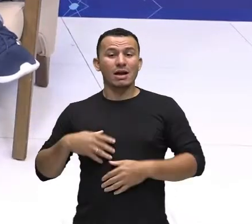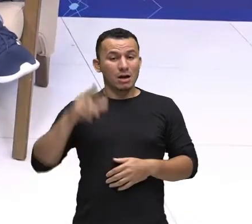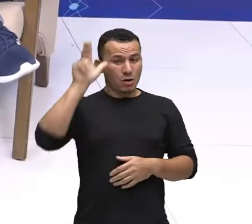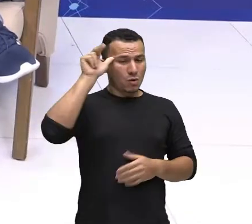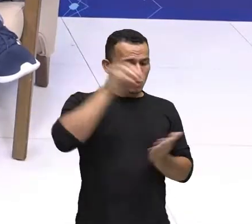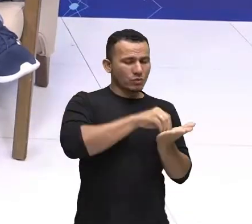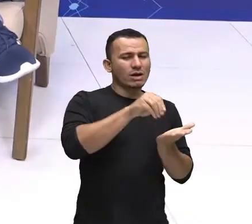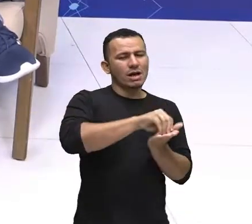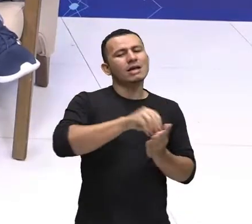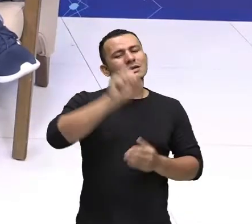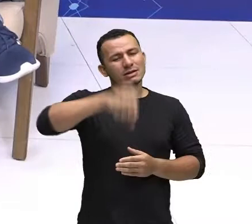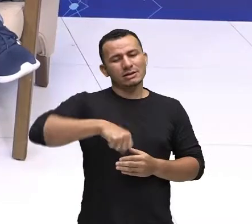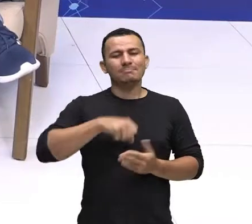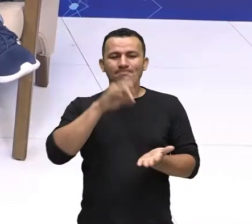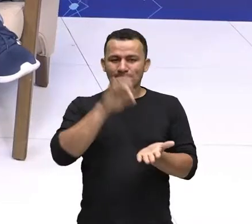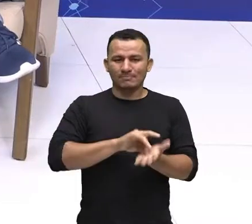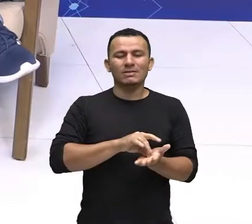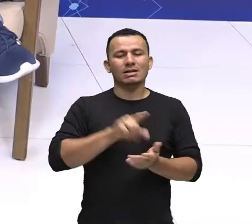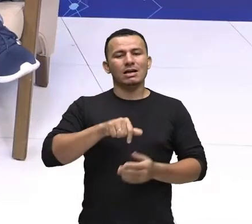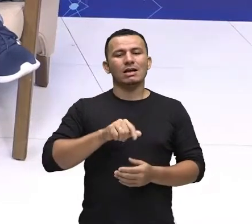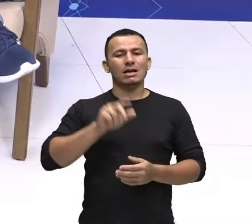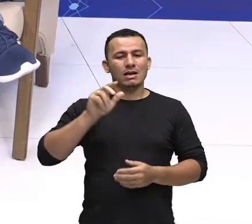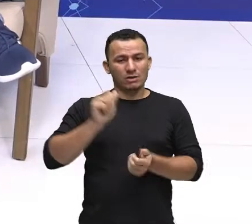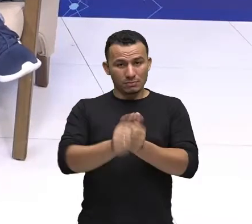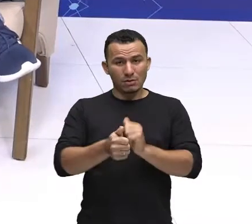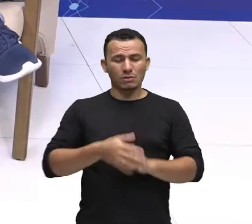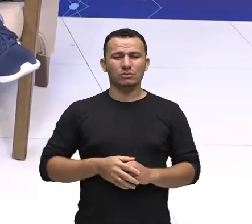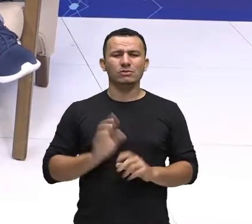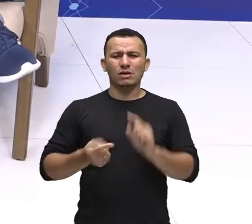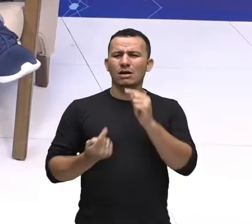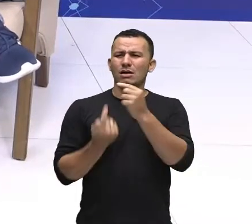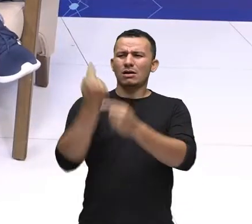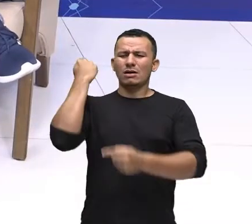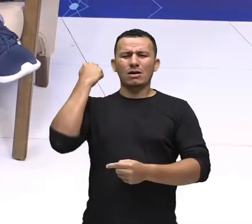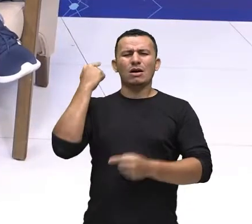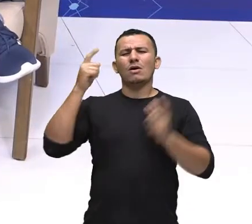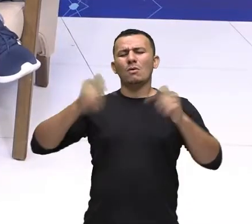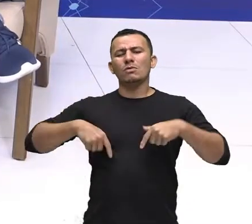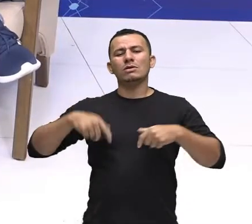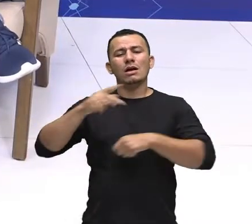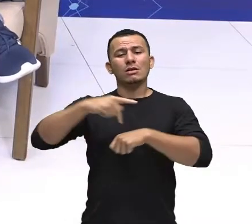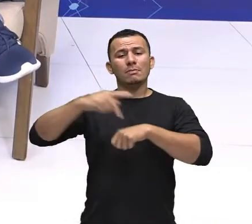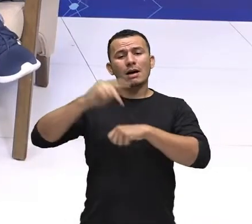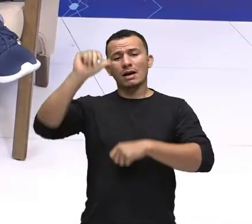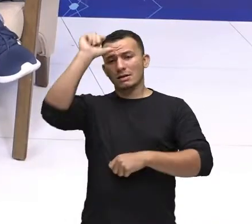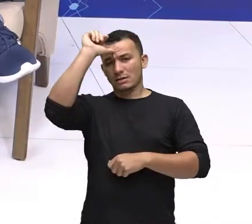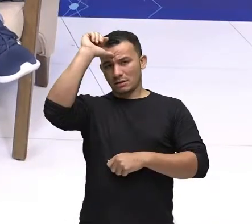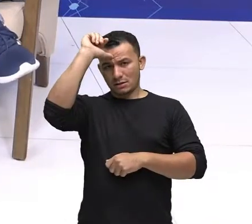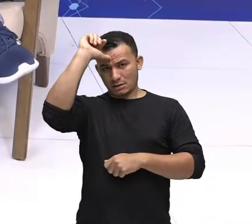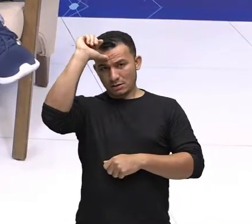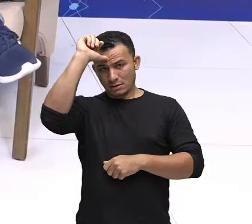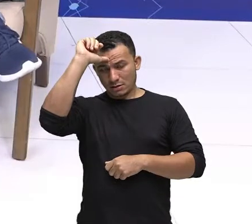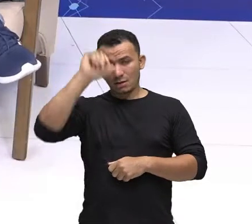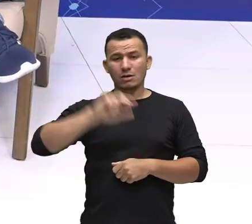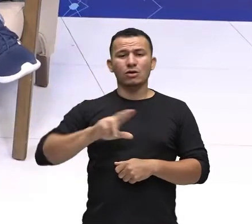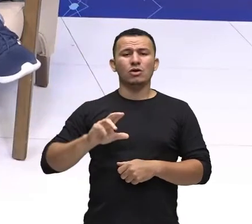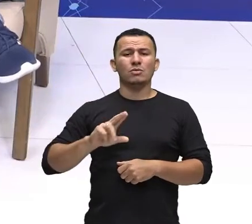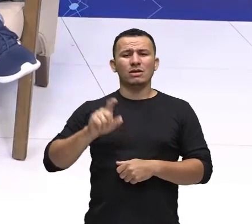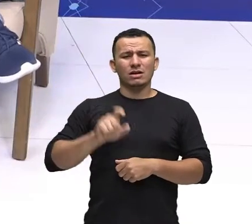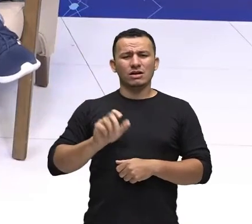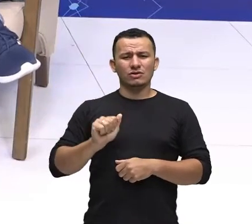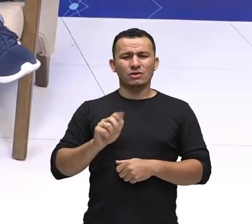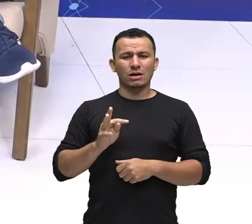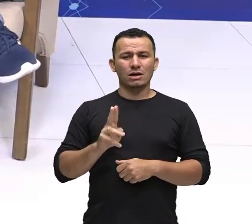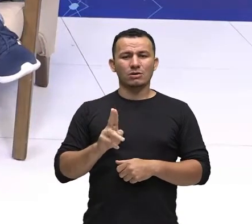um esporte. Ele surgiu ali, é bem antigo, surgiu na Índia, um nominho bem estranho, chama Chaturanga, o primeiro nome